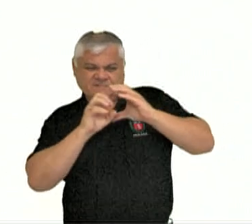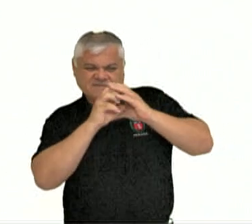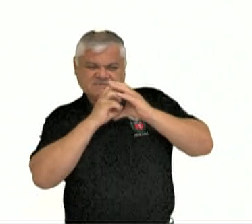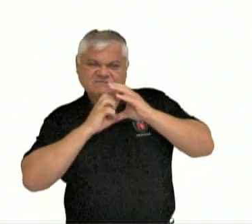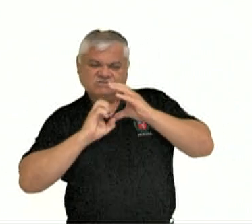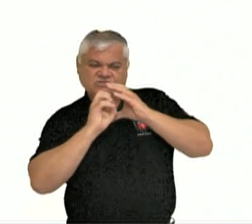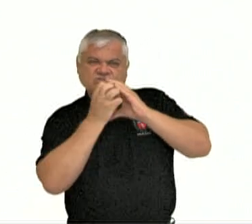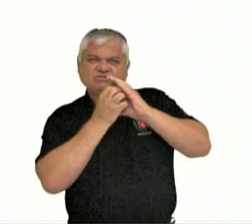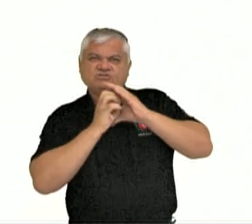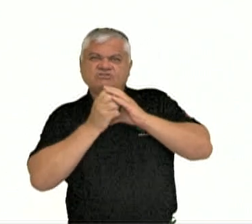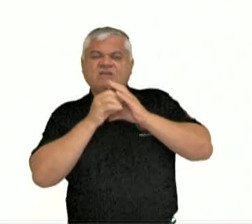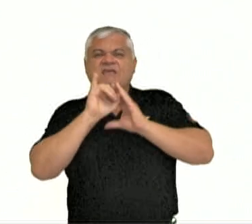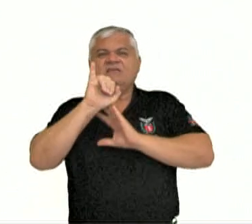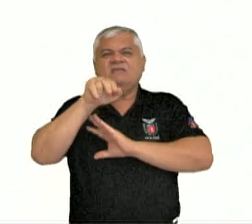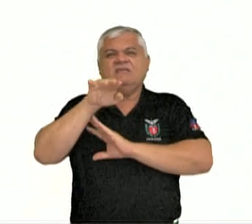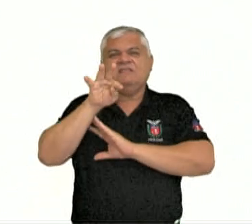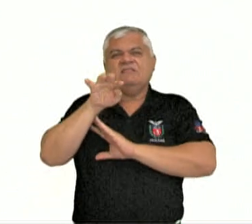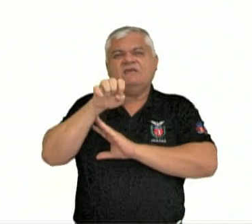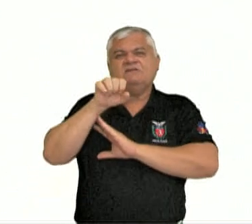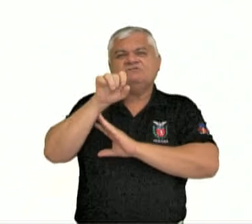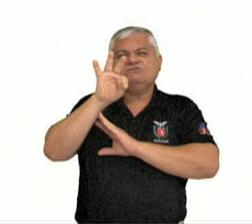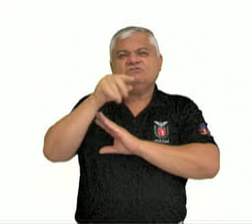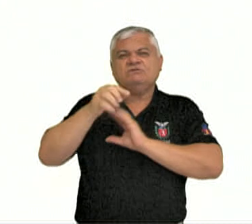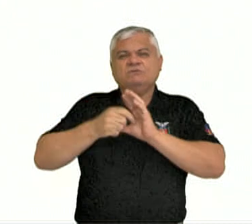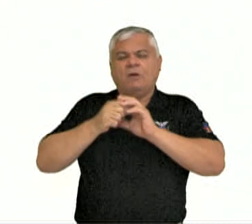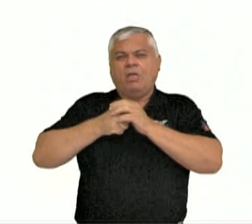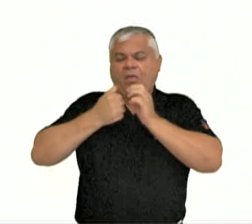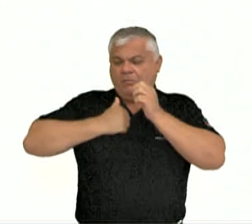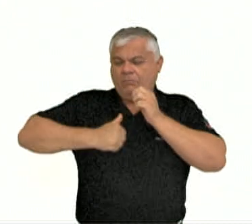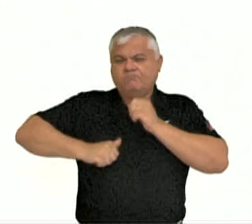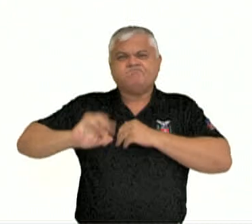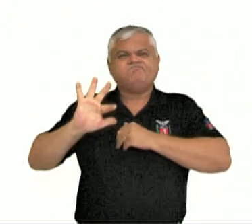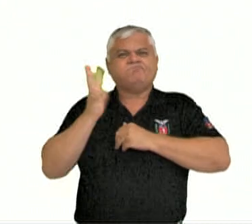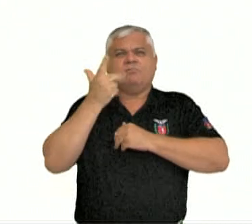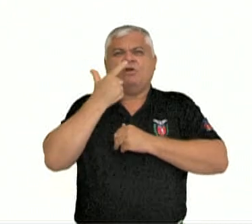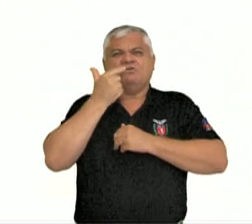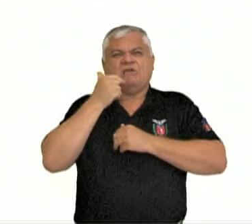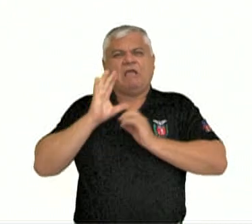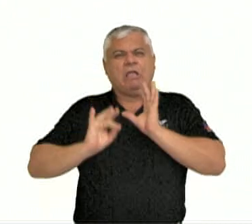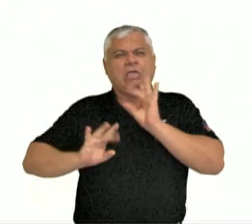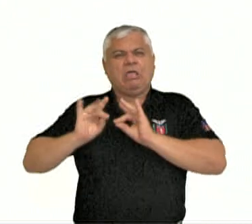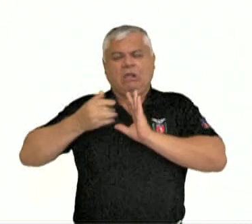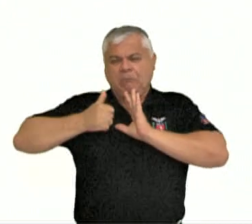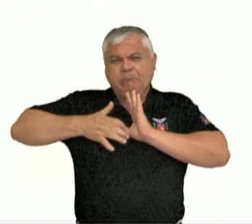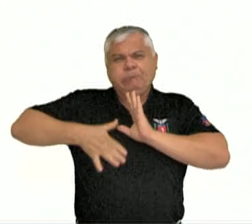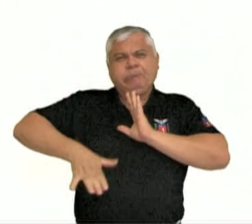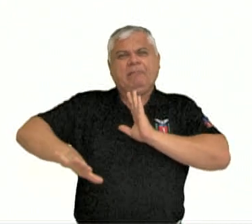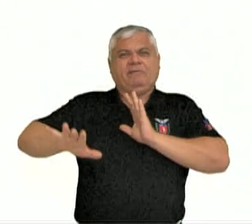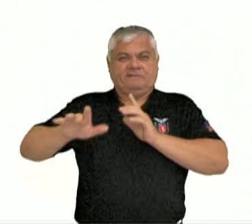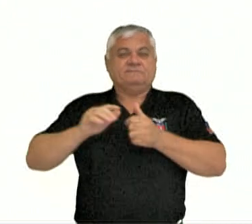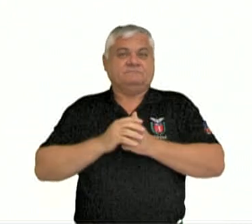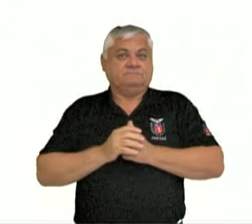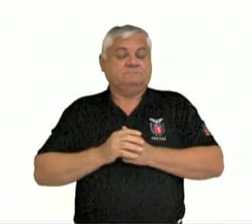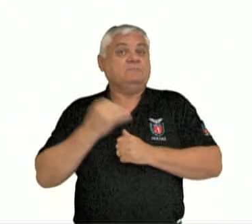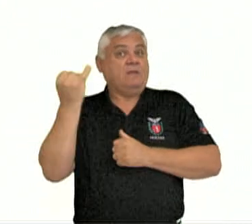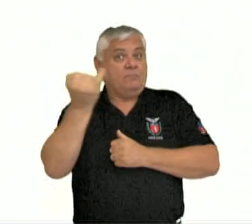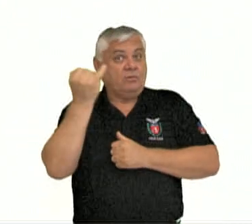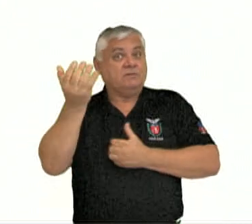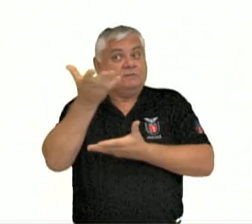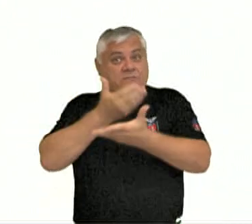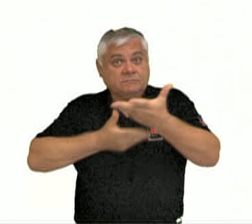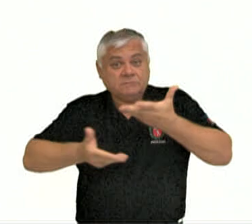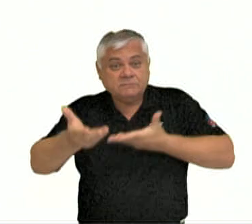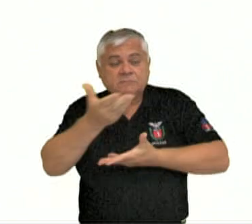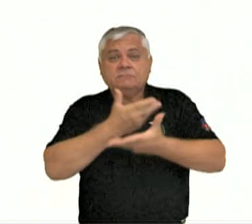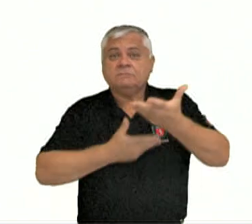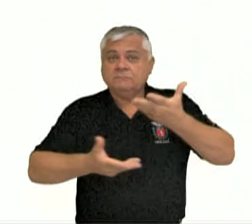da parede intestinal, ocasionando em disenteria com sangue e muco. Então é muito interessante vocês compartilharem, né, essa